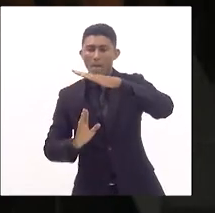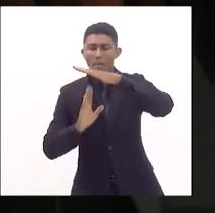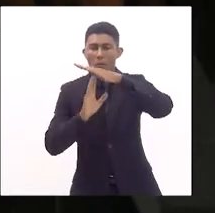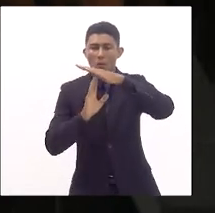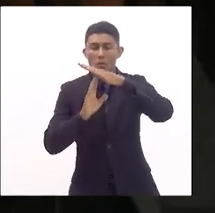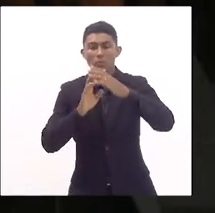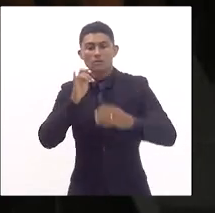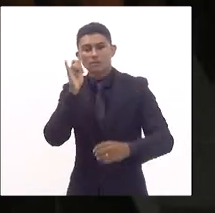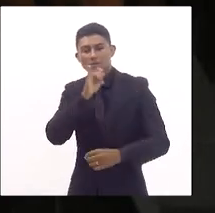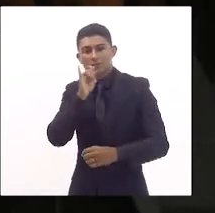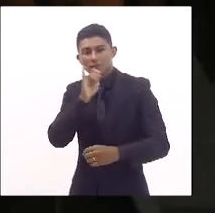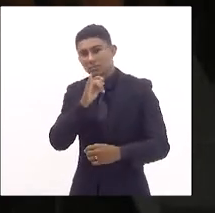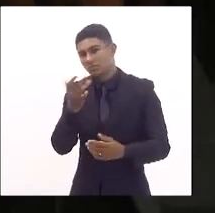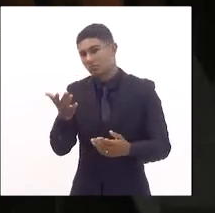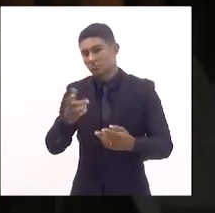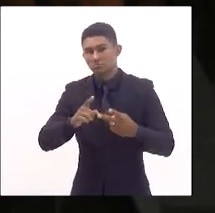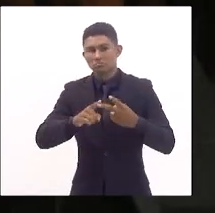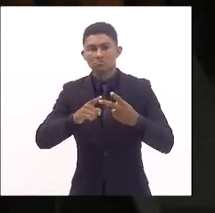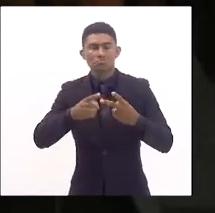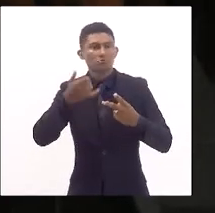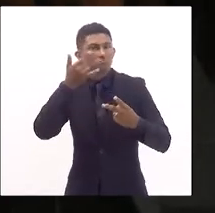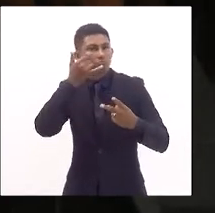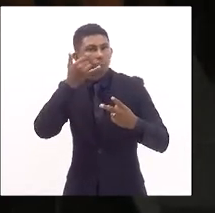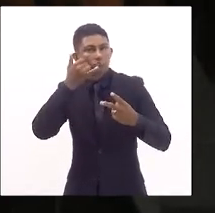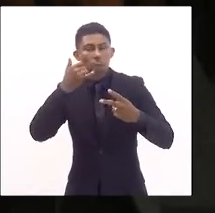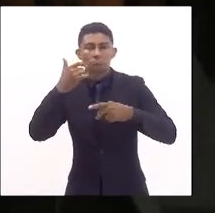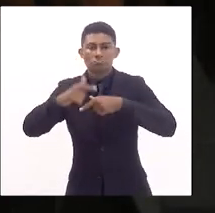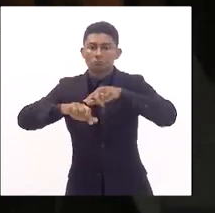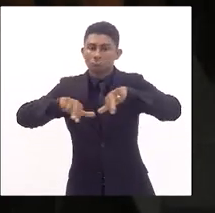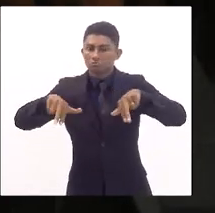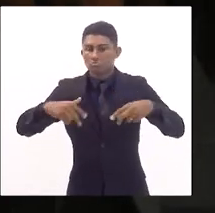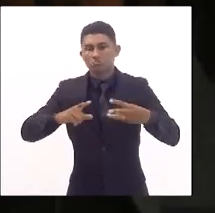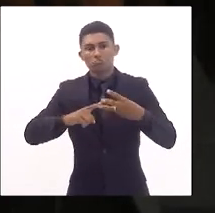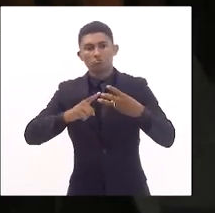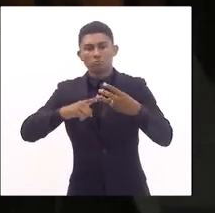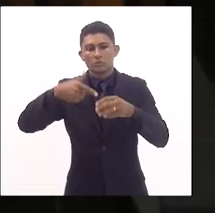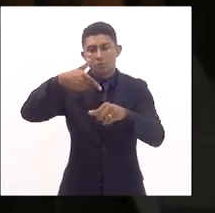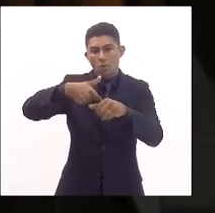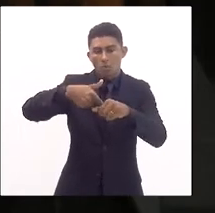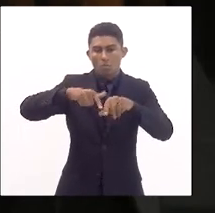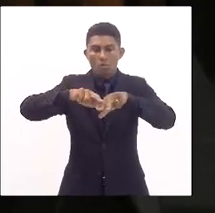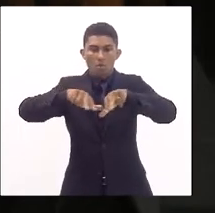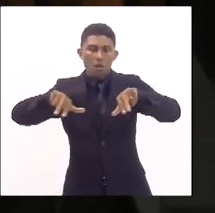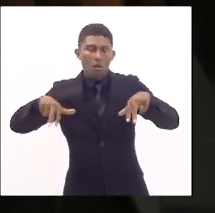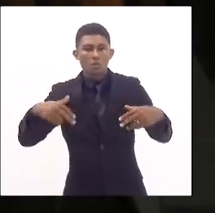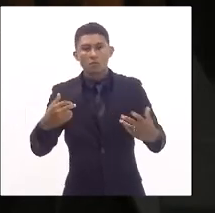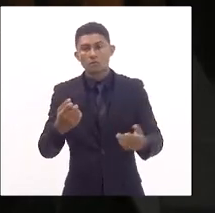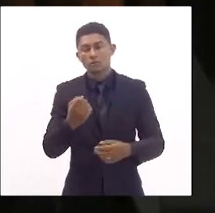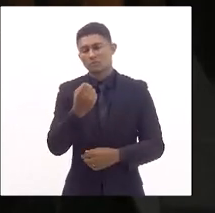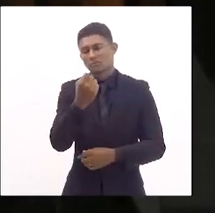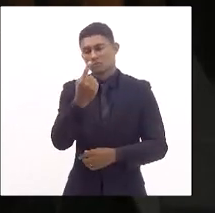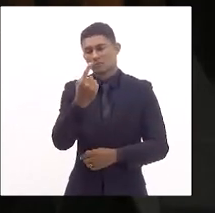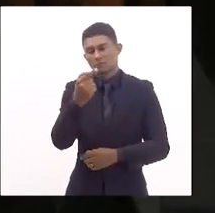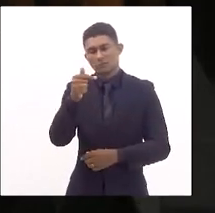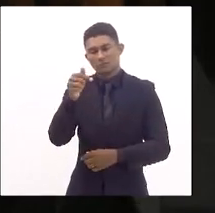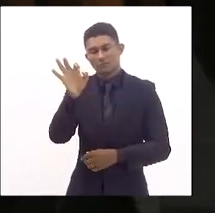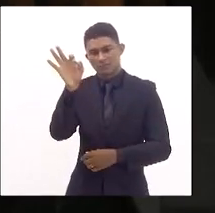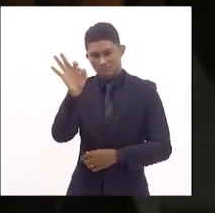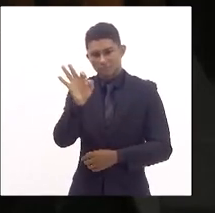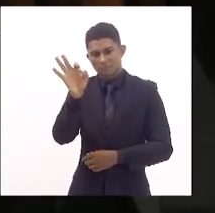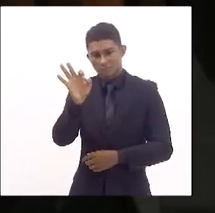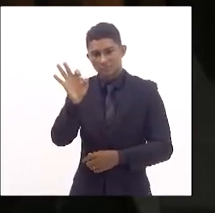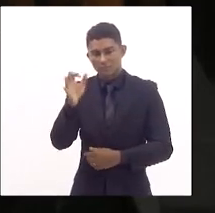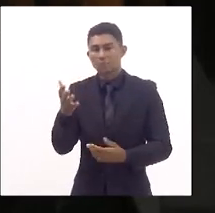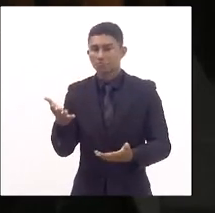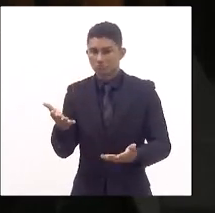energia até ele comer telecomunicações e combustíveis 17 pontos percentuais